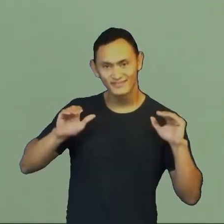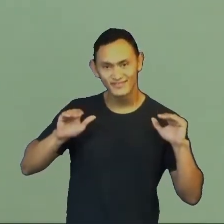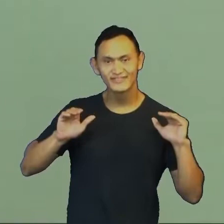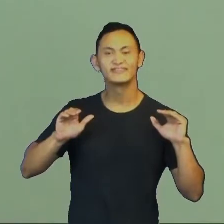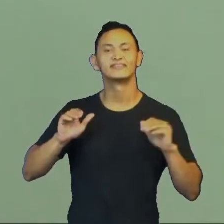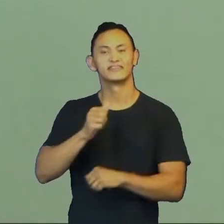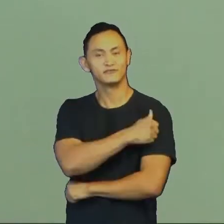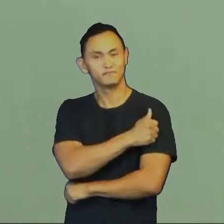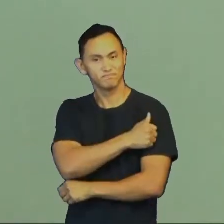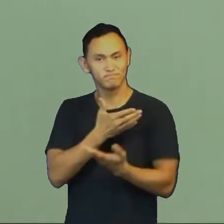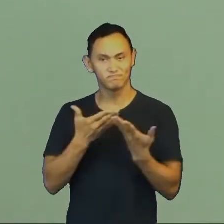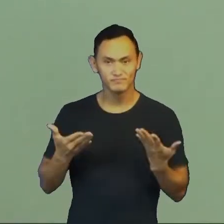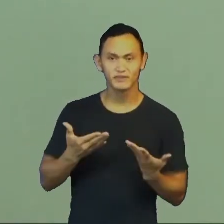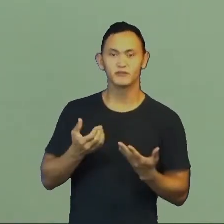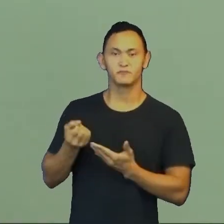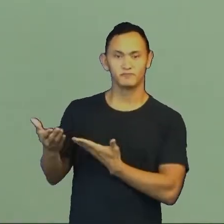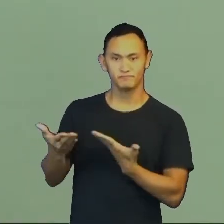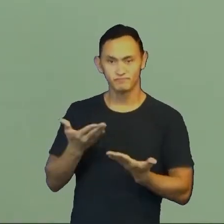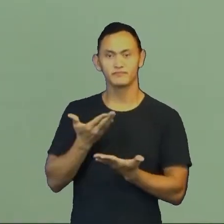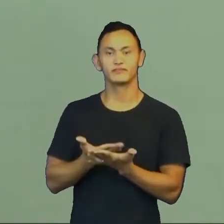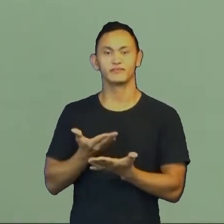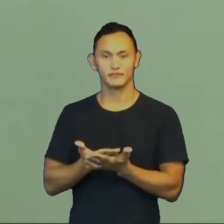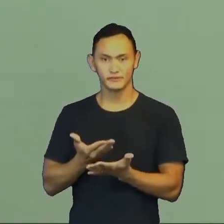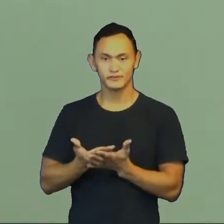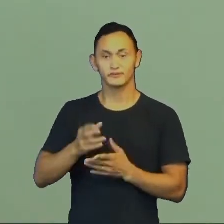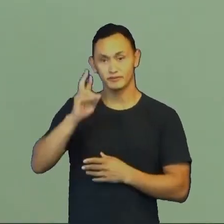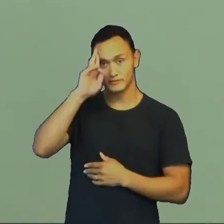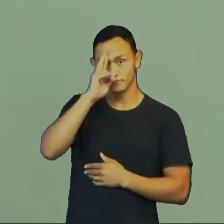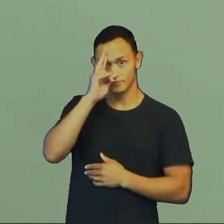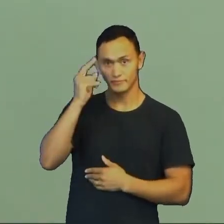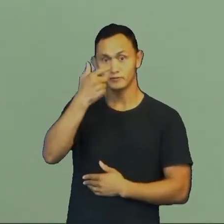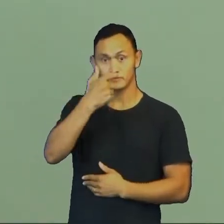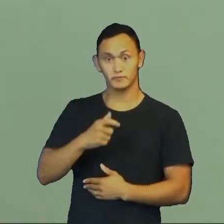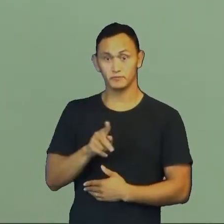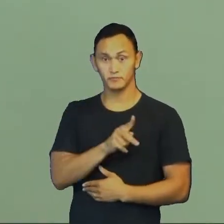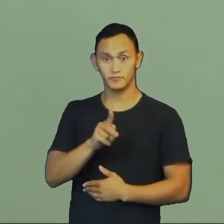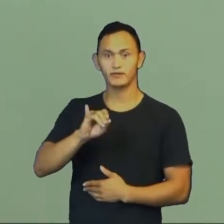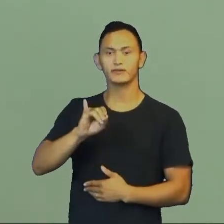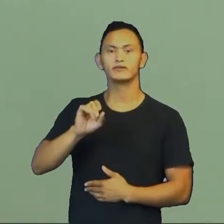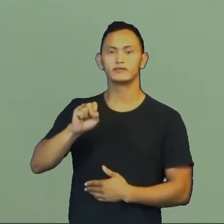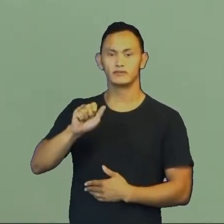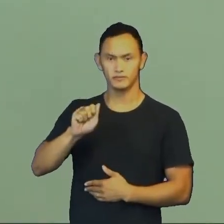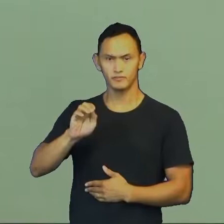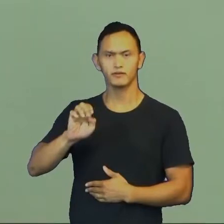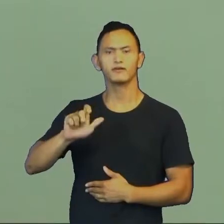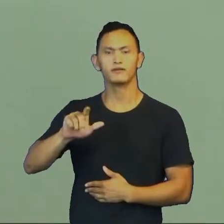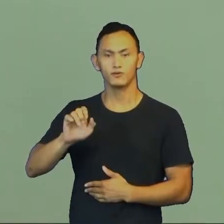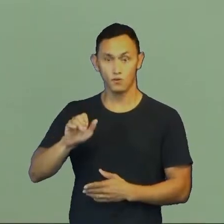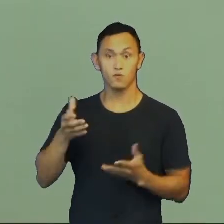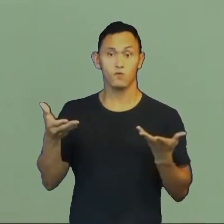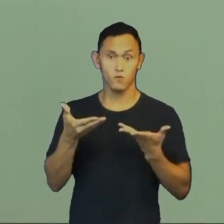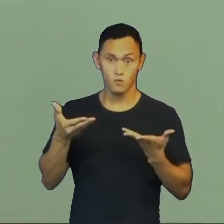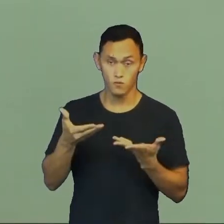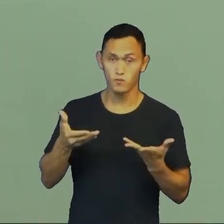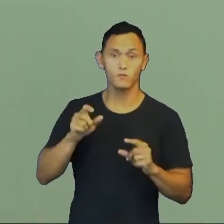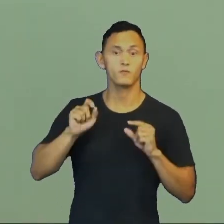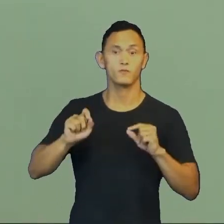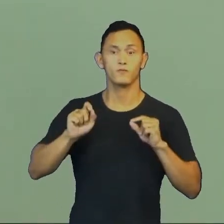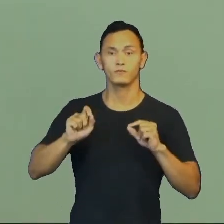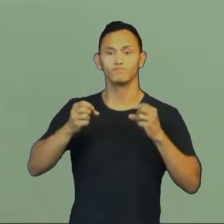Olá, alunos e alunos, bem-vindos a mais uma aula de História. Eu sou a professora Isabelle e na aula de hoje nós vamos falar um